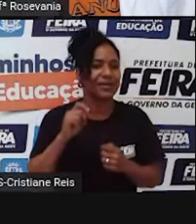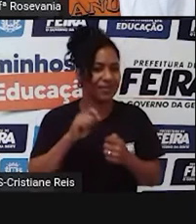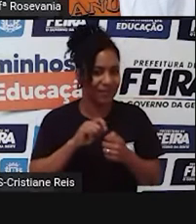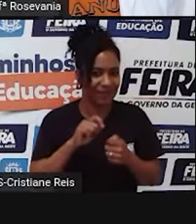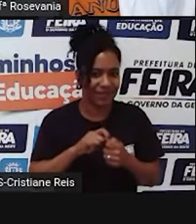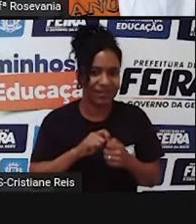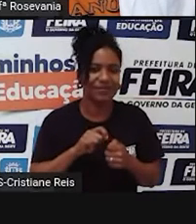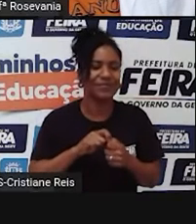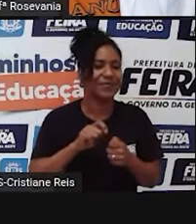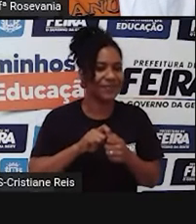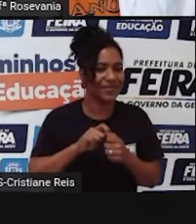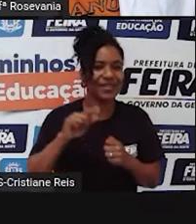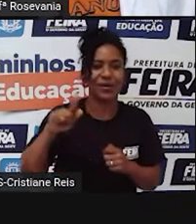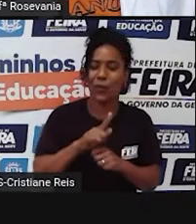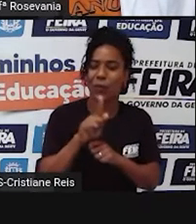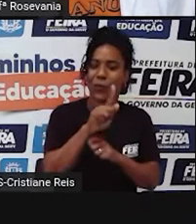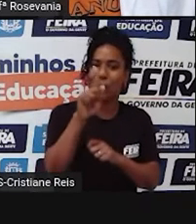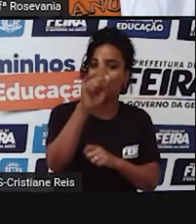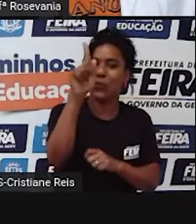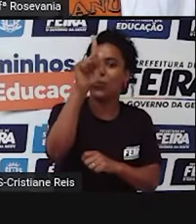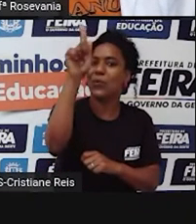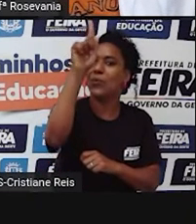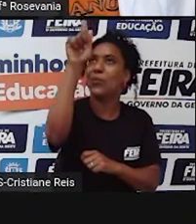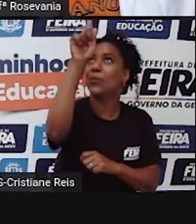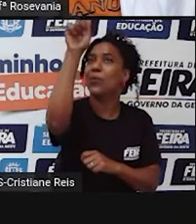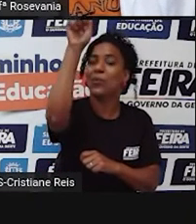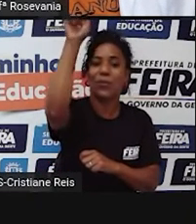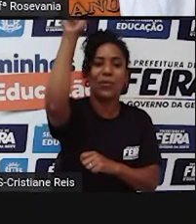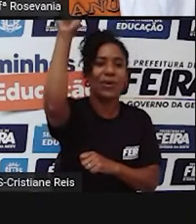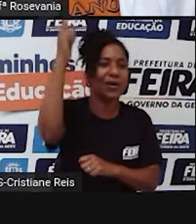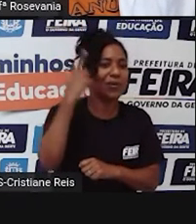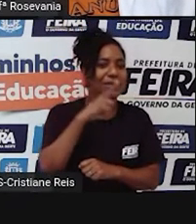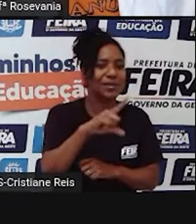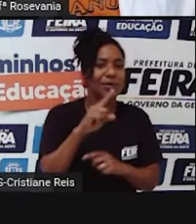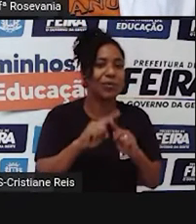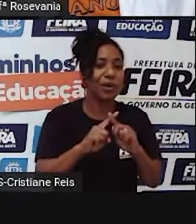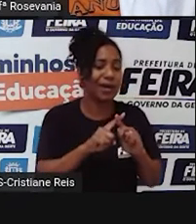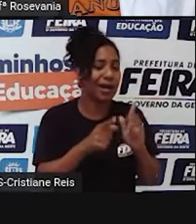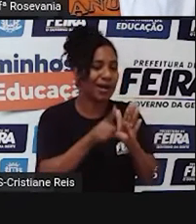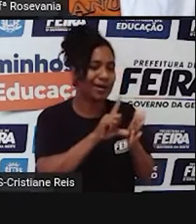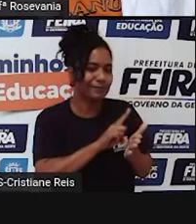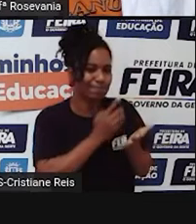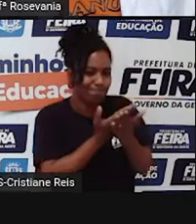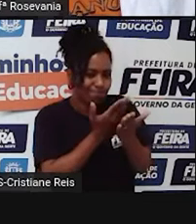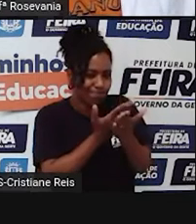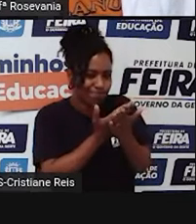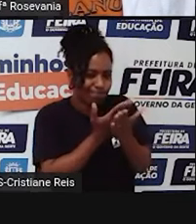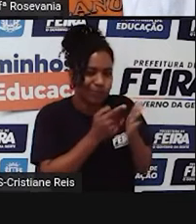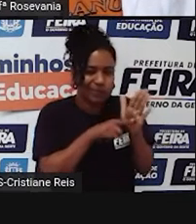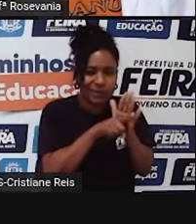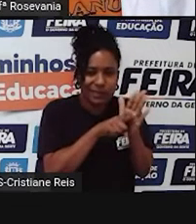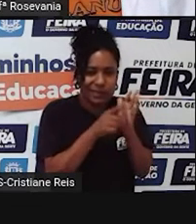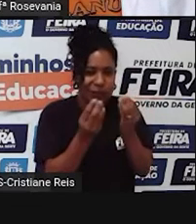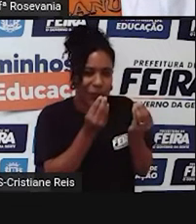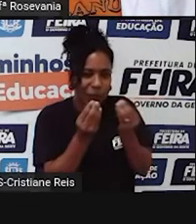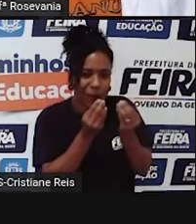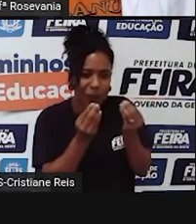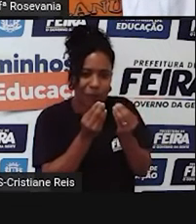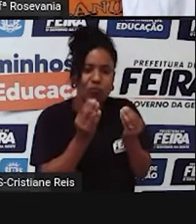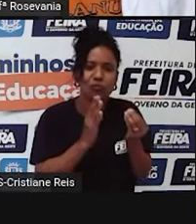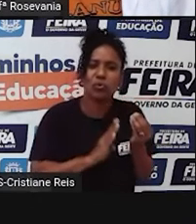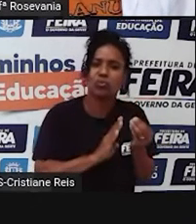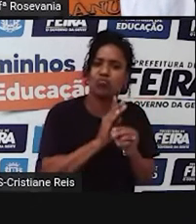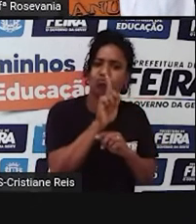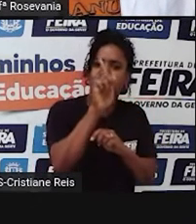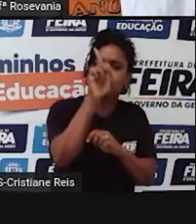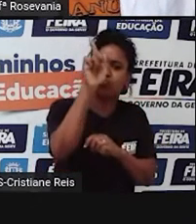isso exatamente por conta do estudo, né, bem fiel mesmo, desse espaço que a gente tem hoje a partir